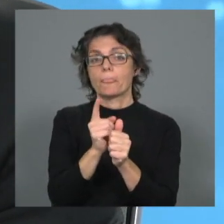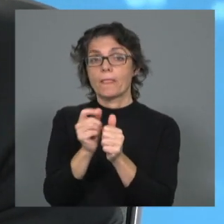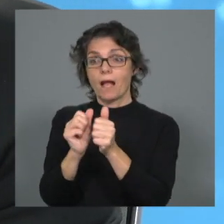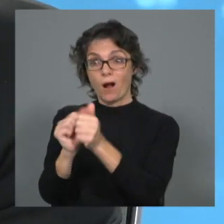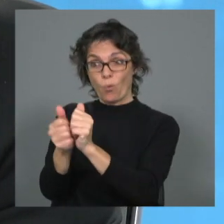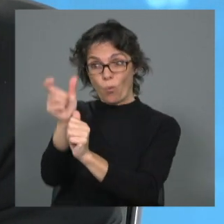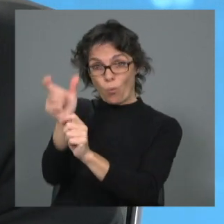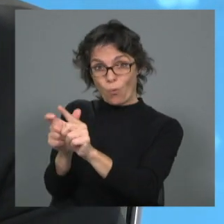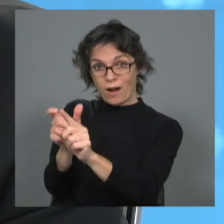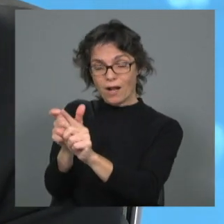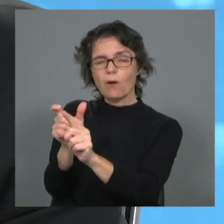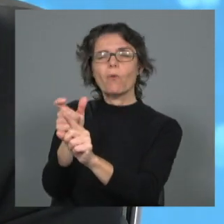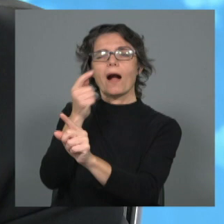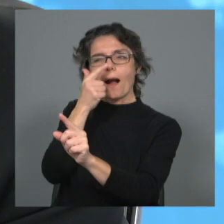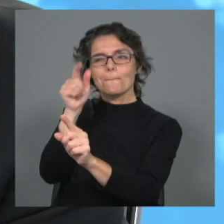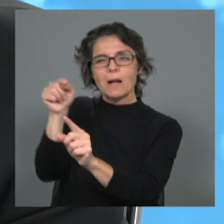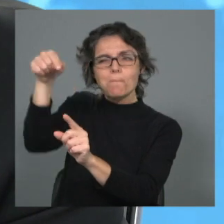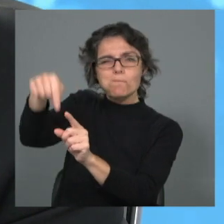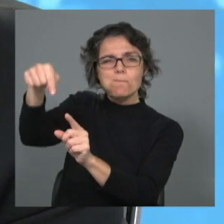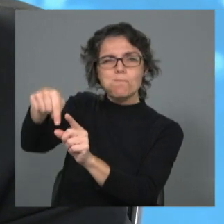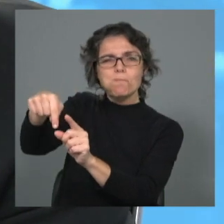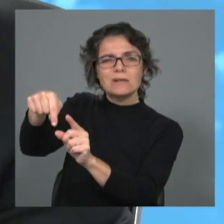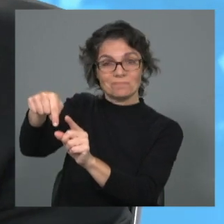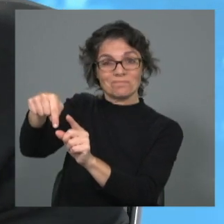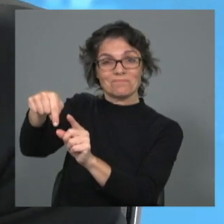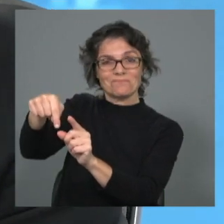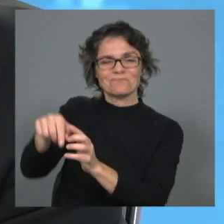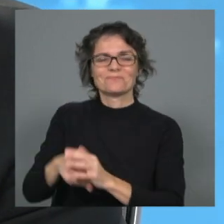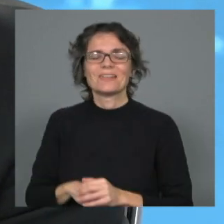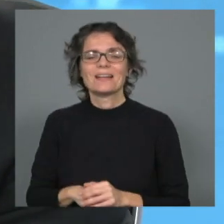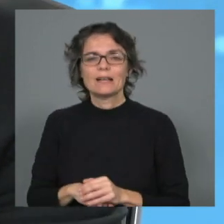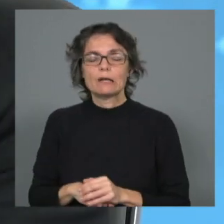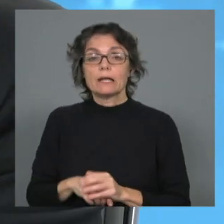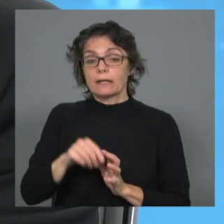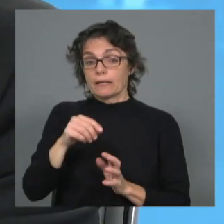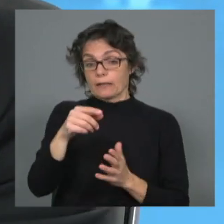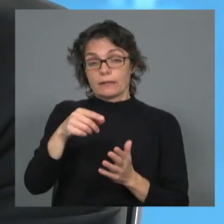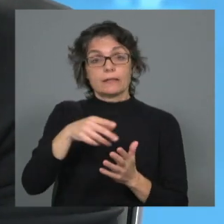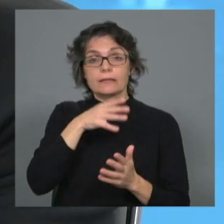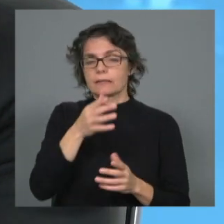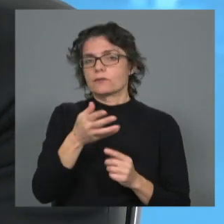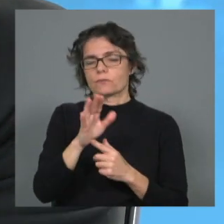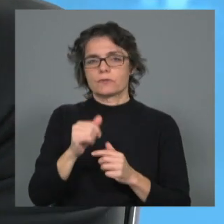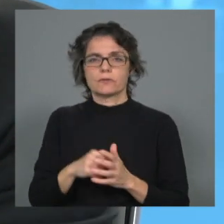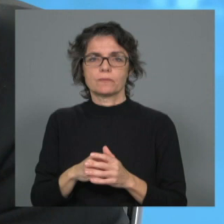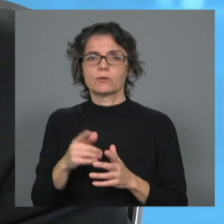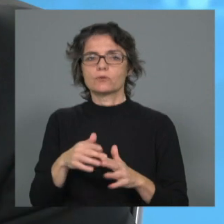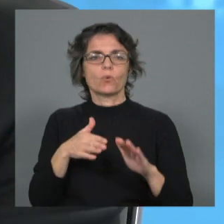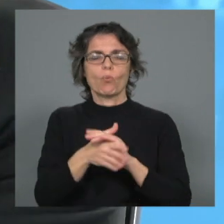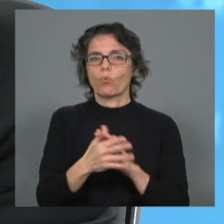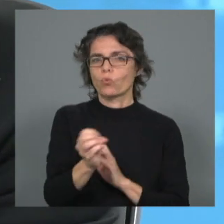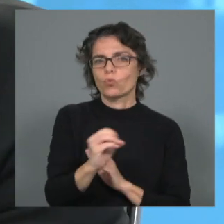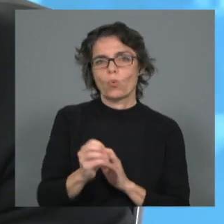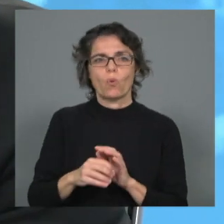atleta é e deve ser. O professor Manuel Sérgio refere, digamos que não há chutos, não há golos, não